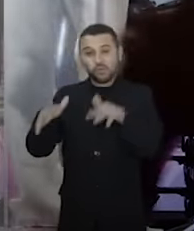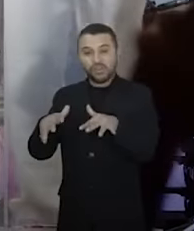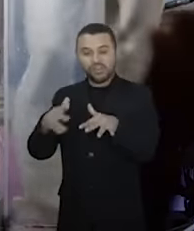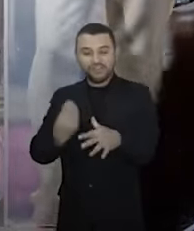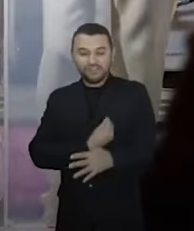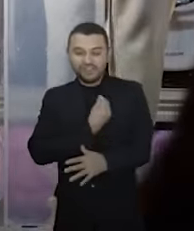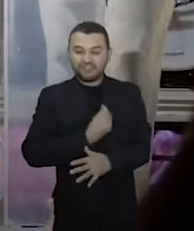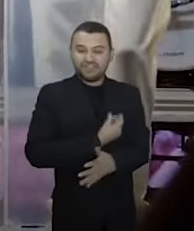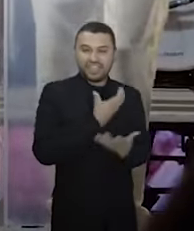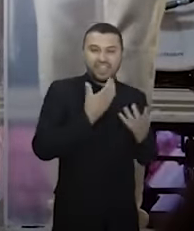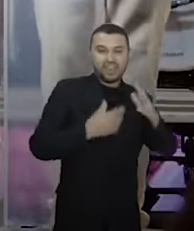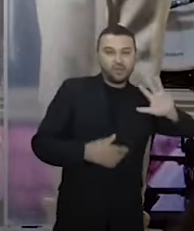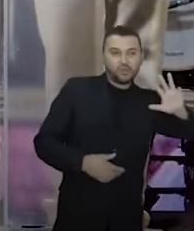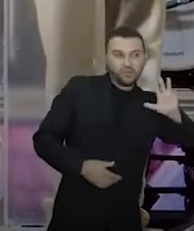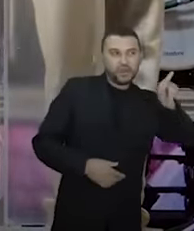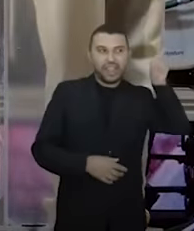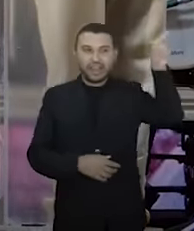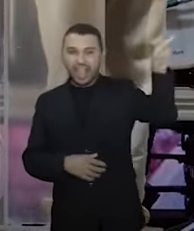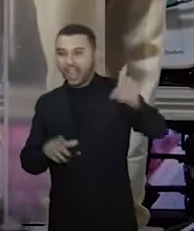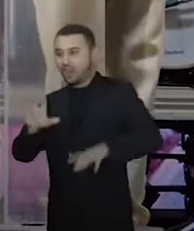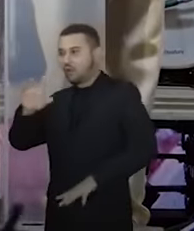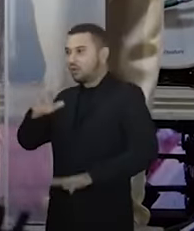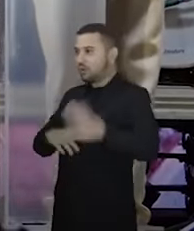lá, Lula é aqui,